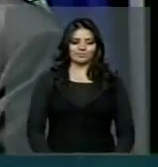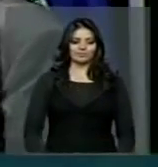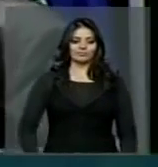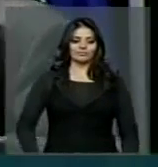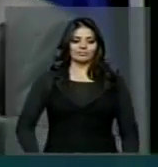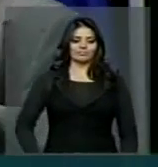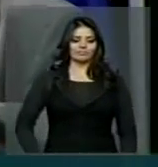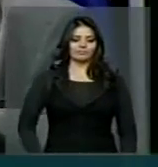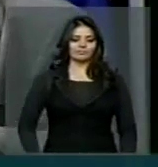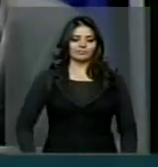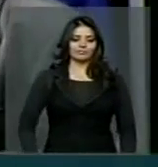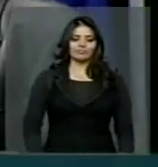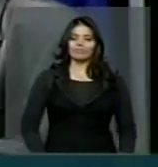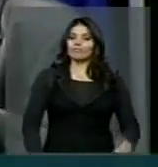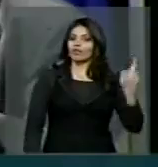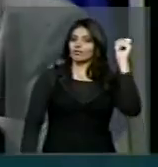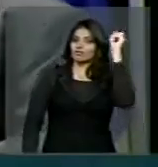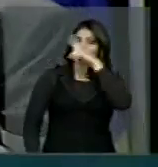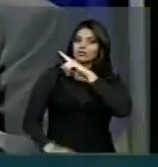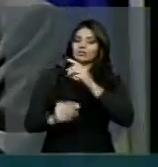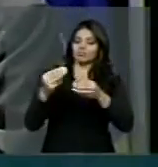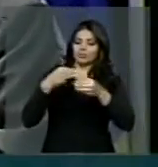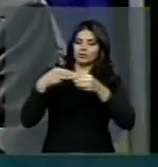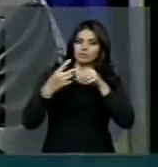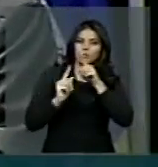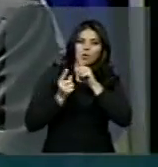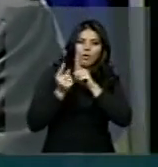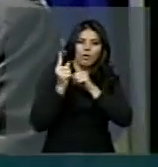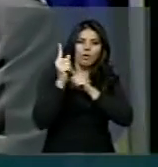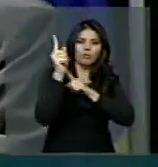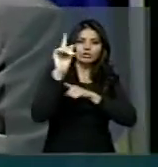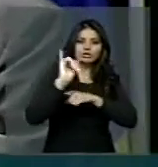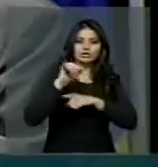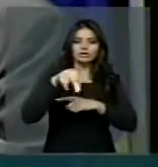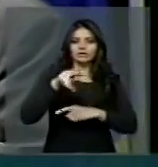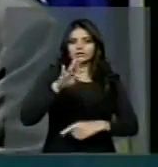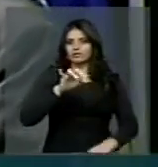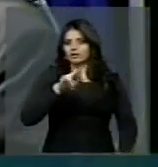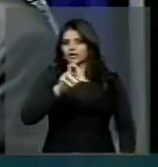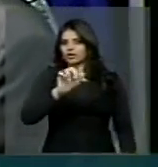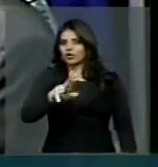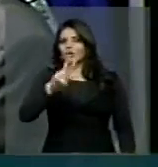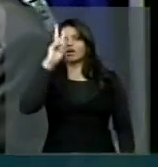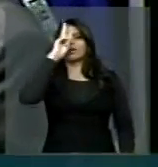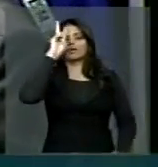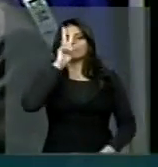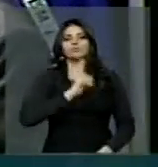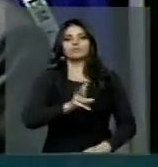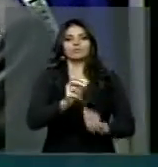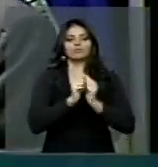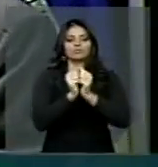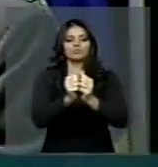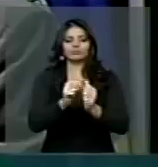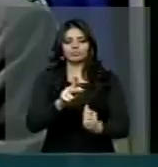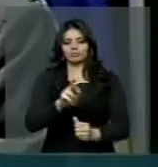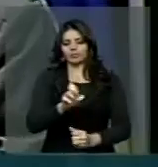A dificuldade de ir para o interior, e me lembro que íamos sempre acompanhado de